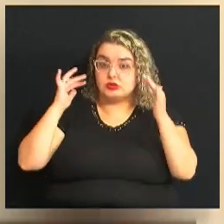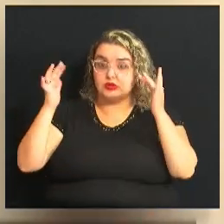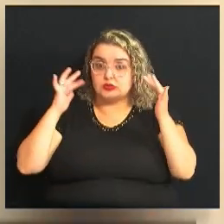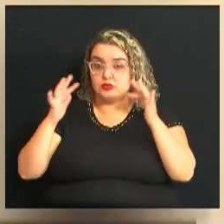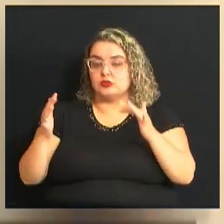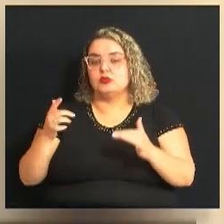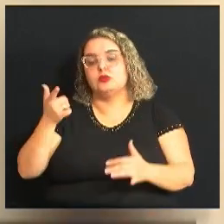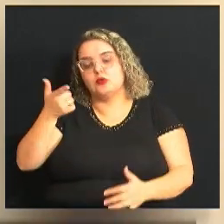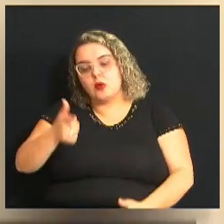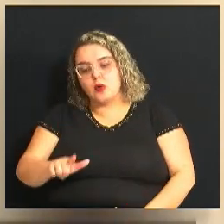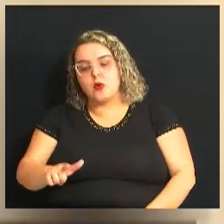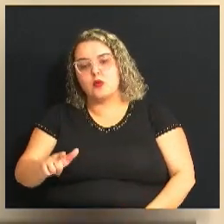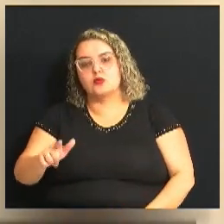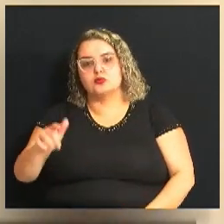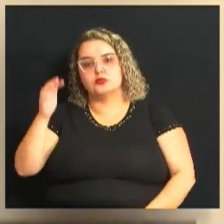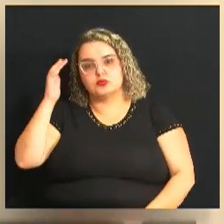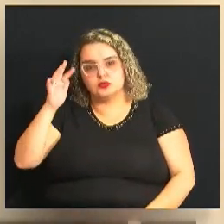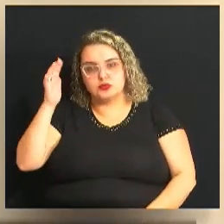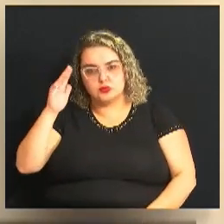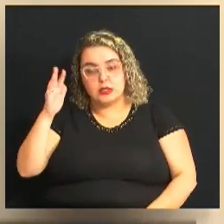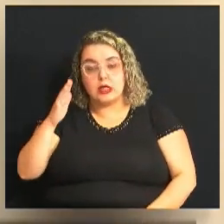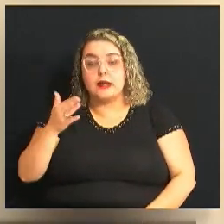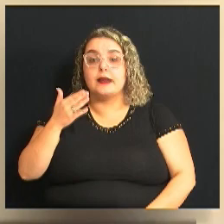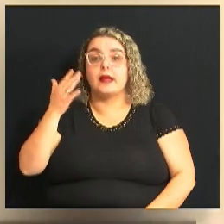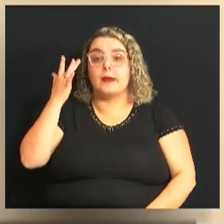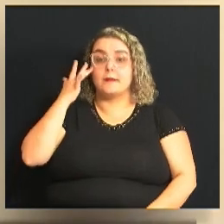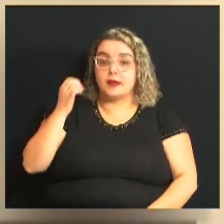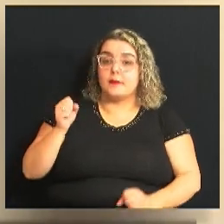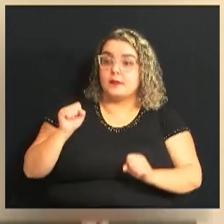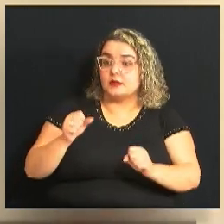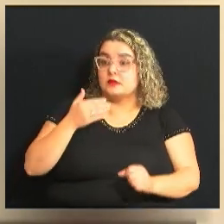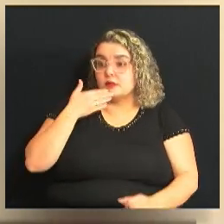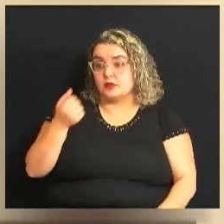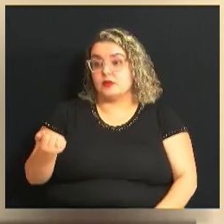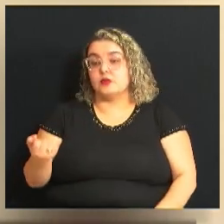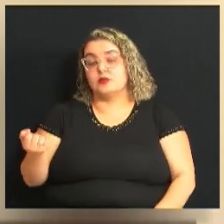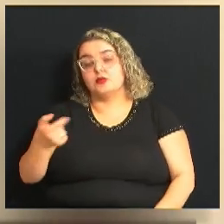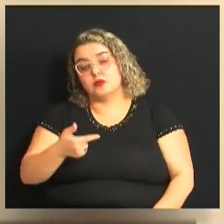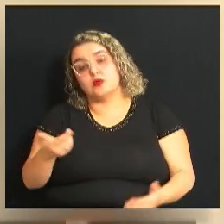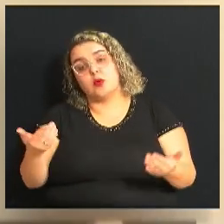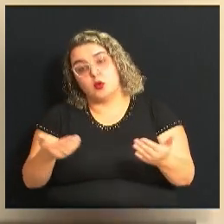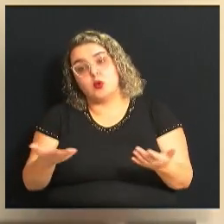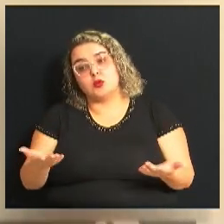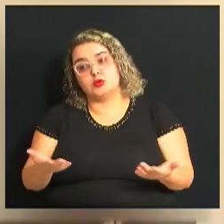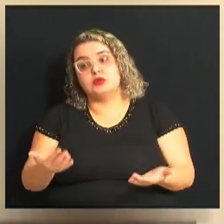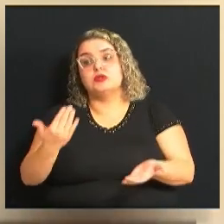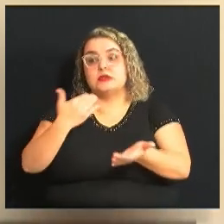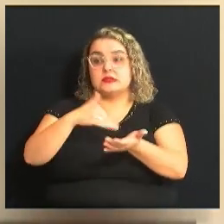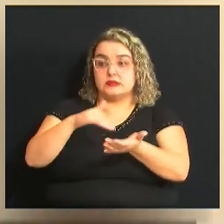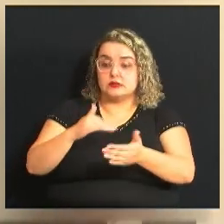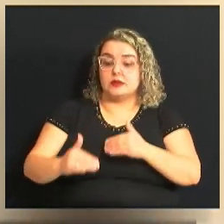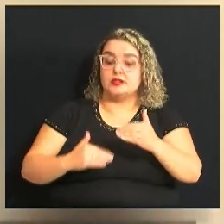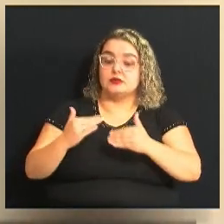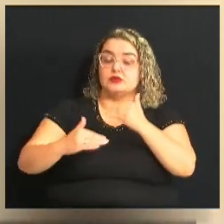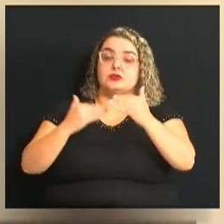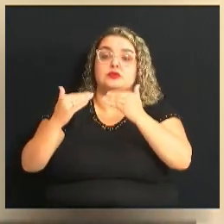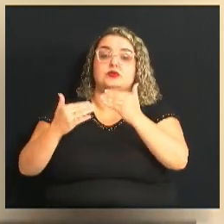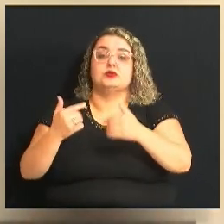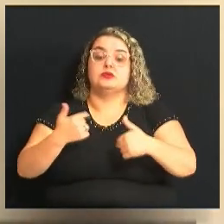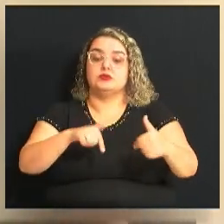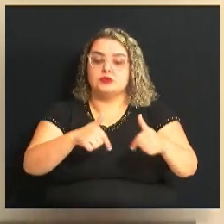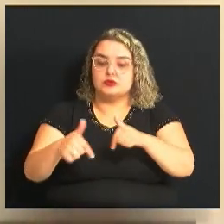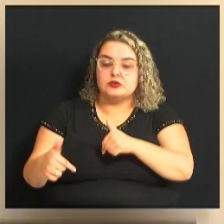sonham que amanhã pode ser melhor do que hoje. Também atuou como secretário municipal de Desenvolvimento, Trabalho